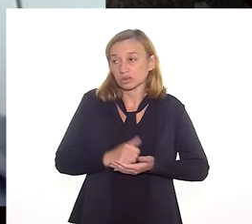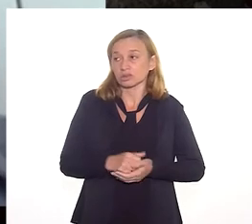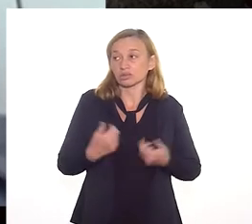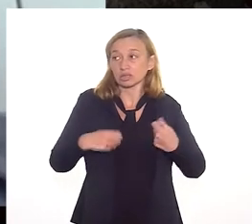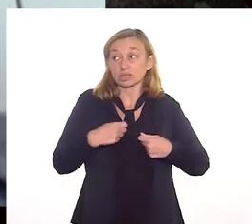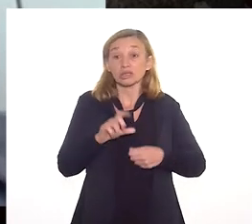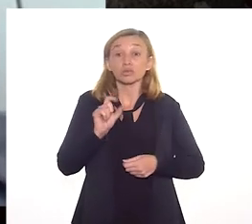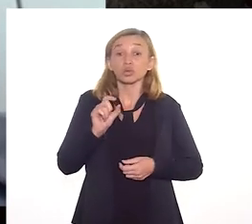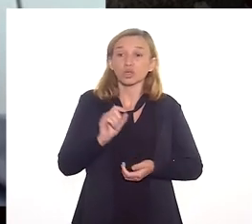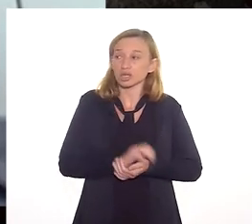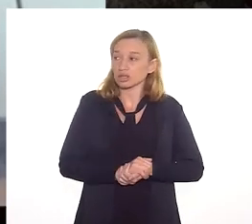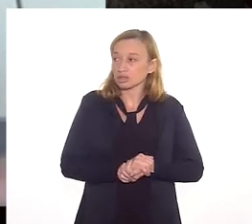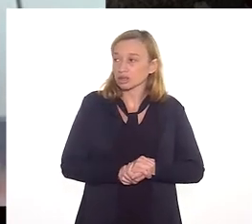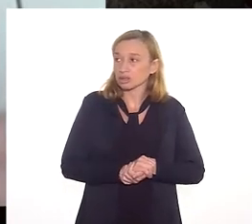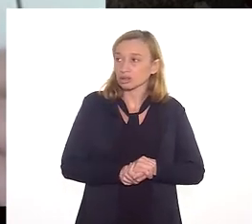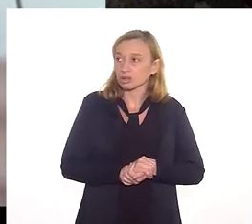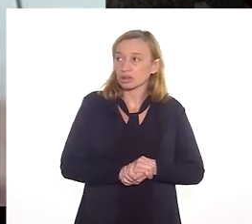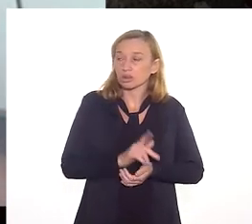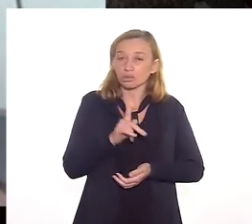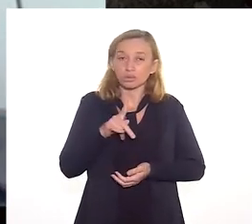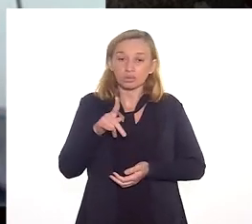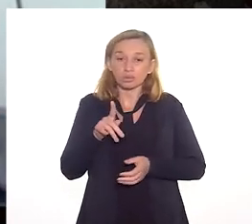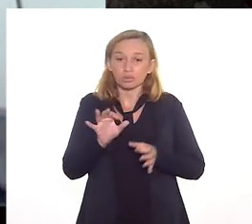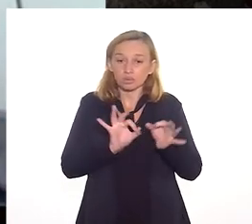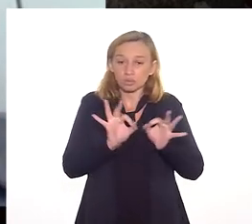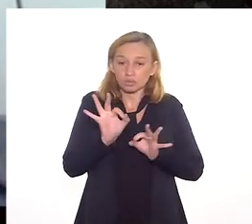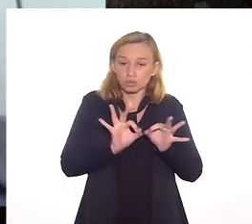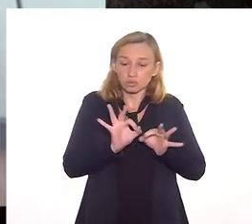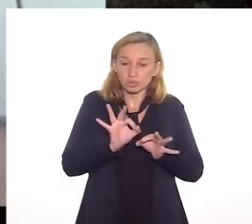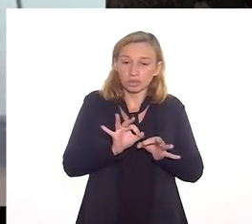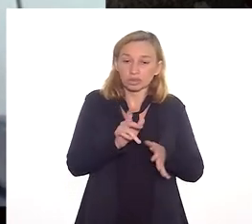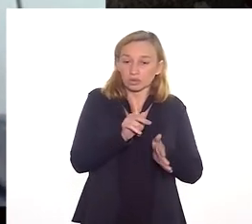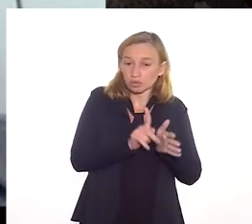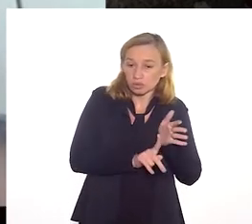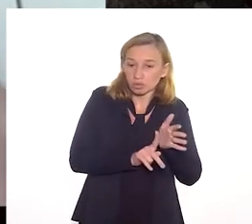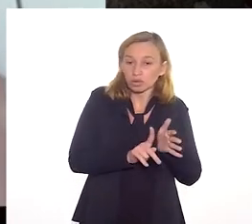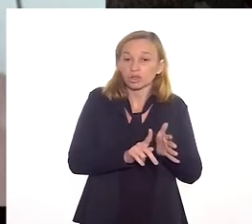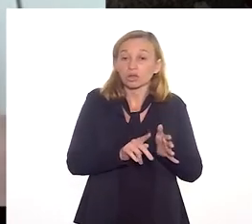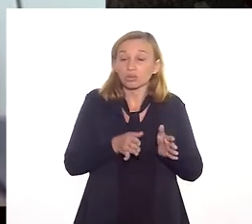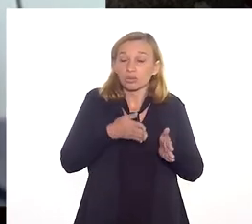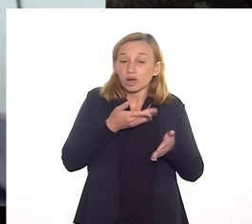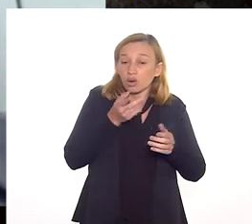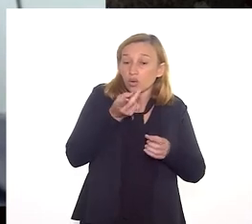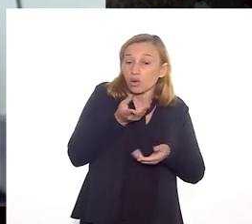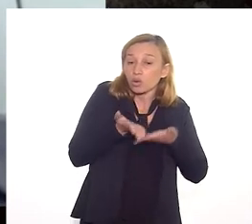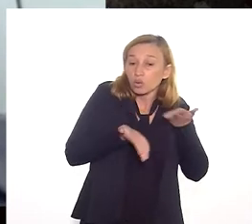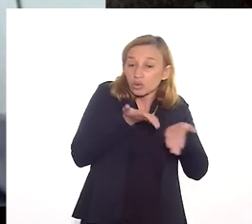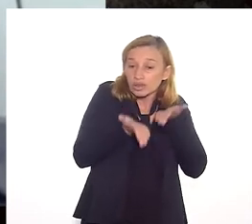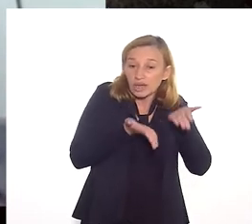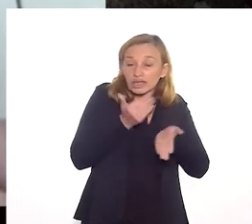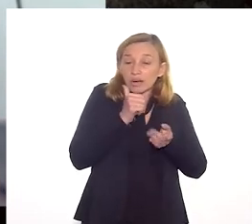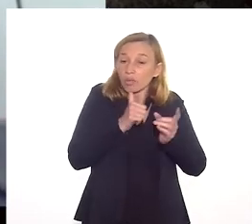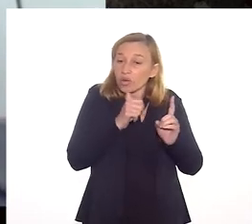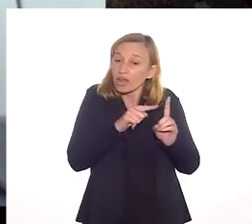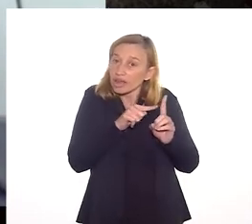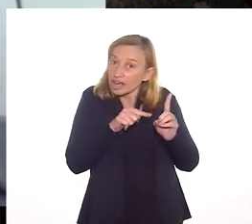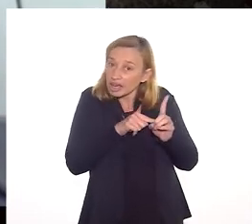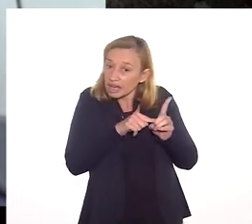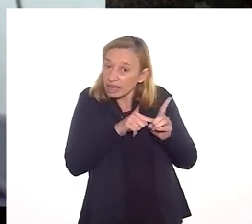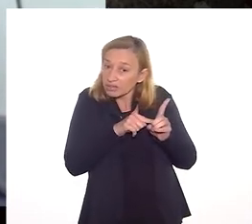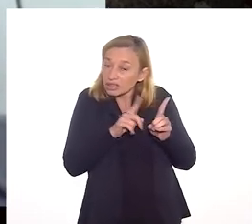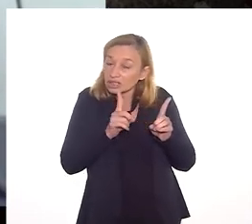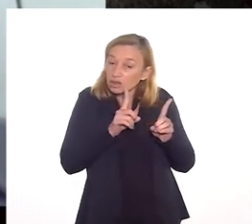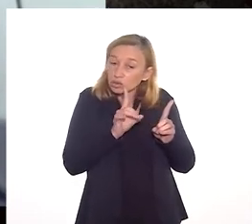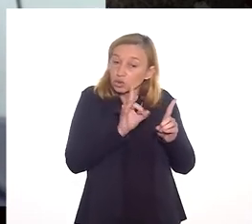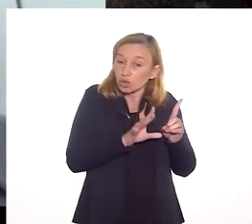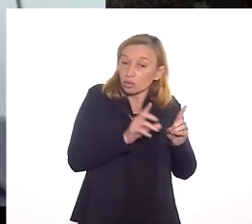o que a gente precisa? A gente precisa de um programa específico para o cuidado da grávida que passe